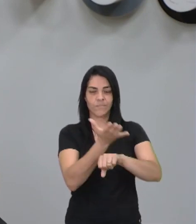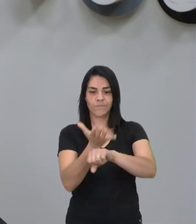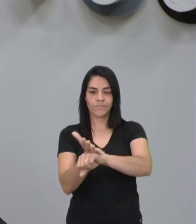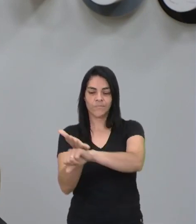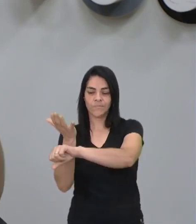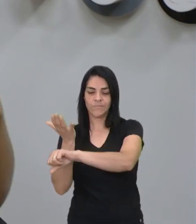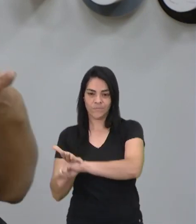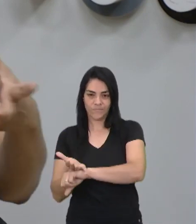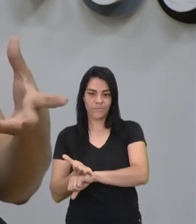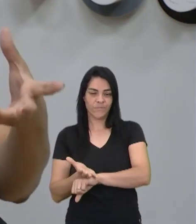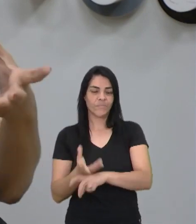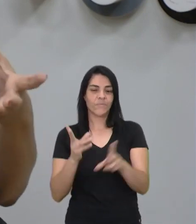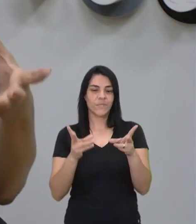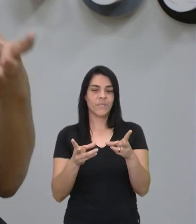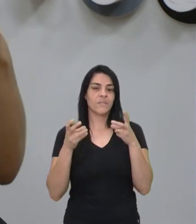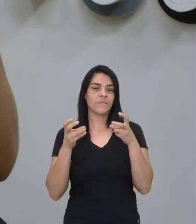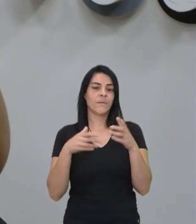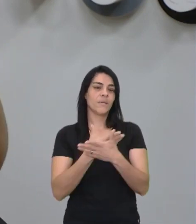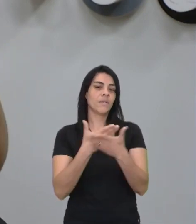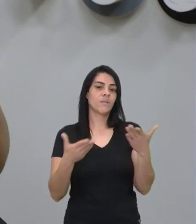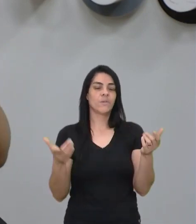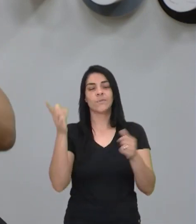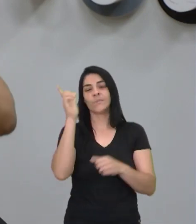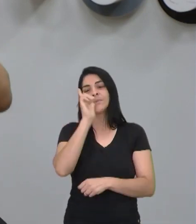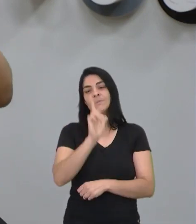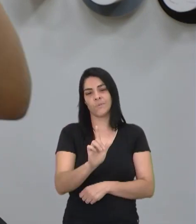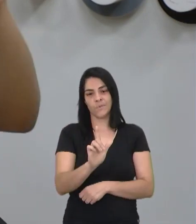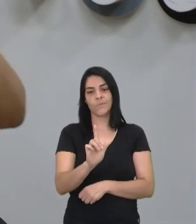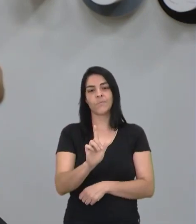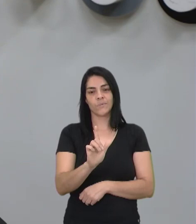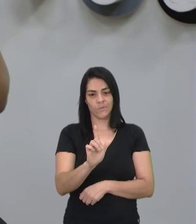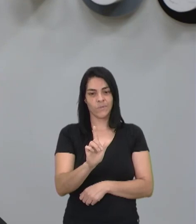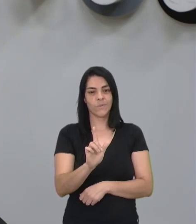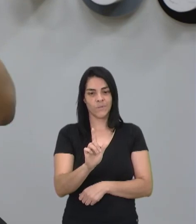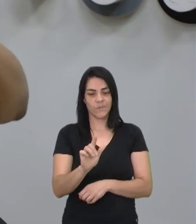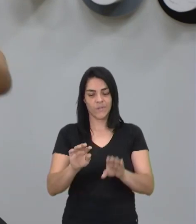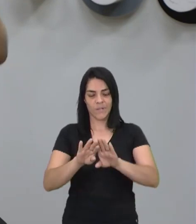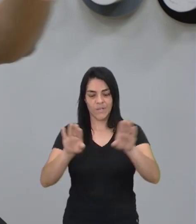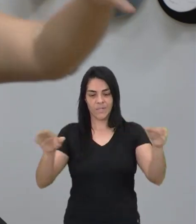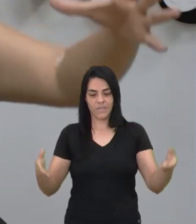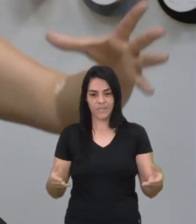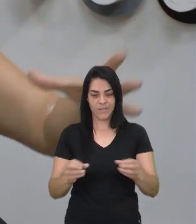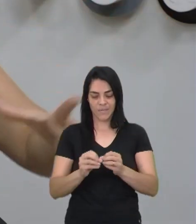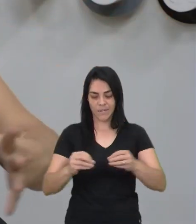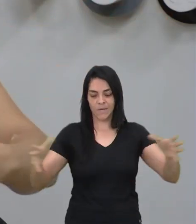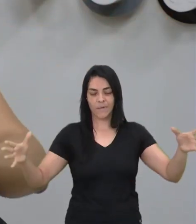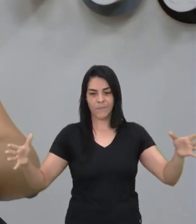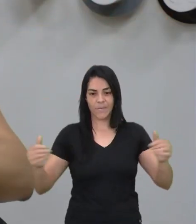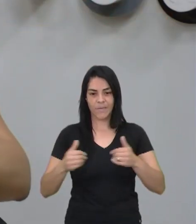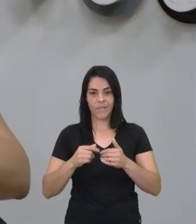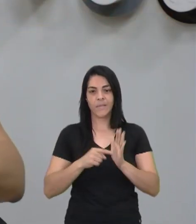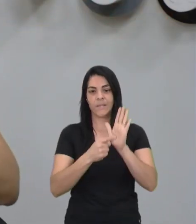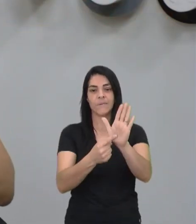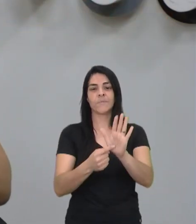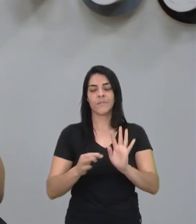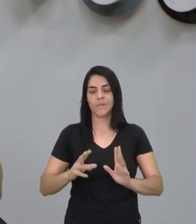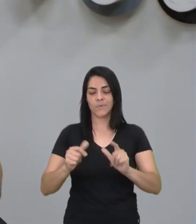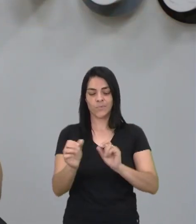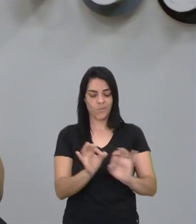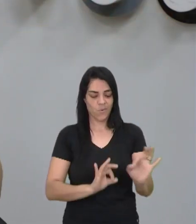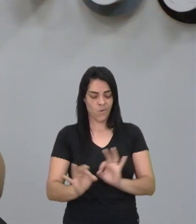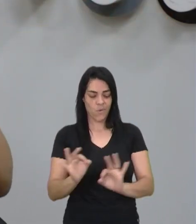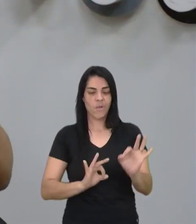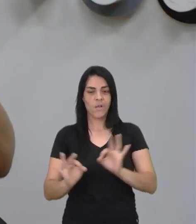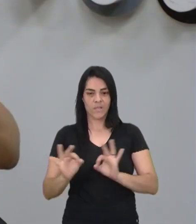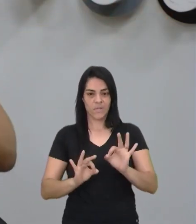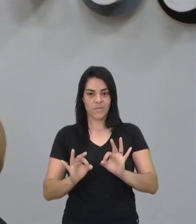componentes e ver o quanto a gente consegue tirar essa caixinha, abrir as caixinhas e deixar tudo organizado ali de uma forma